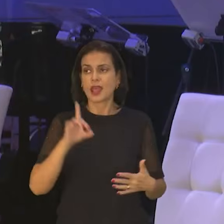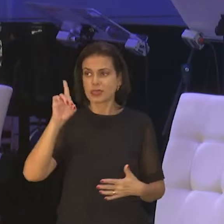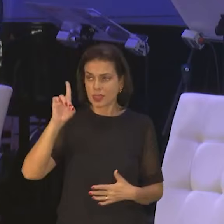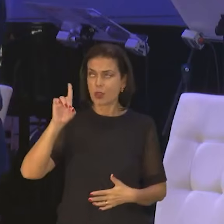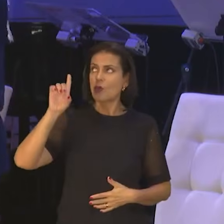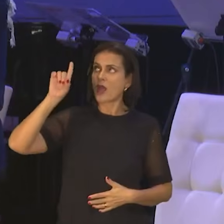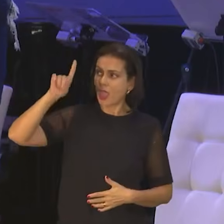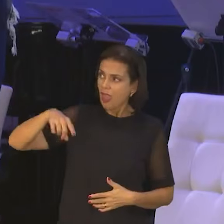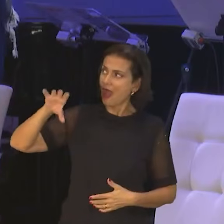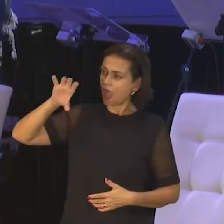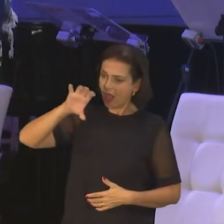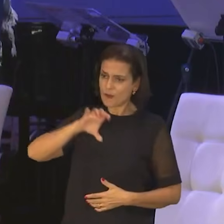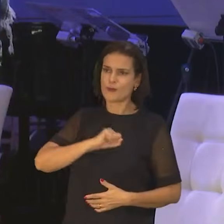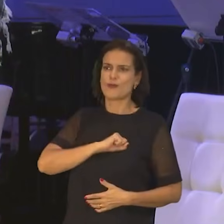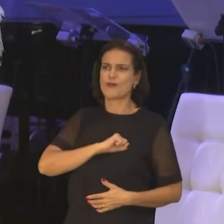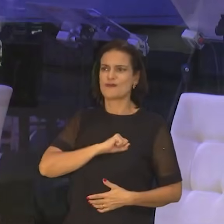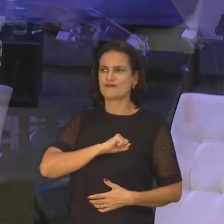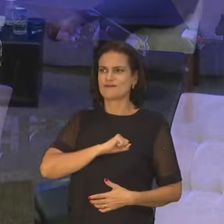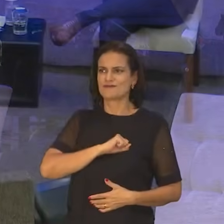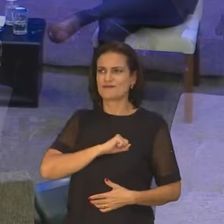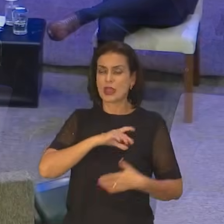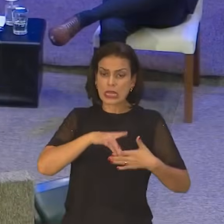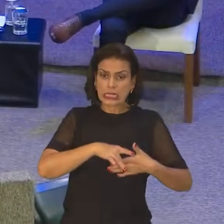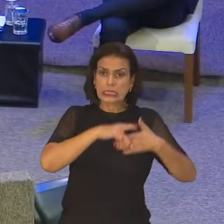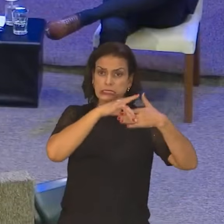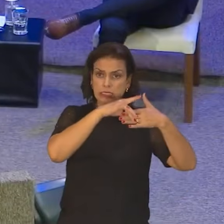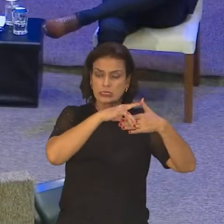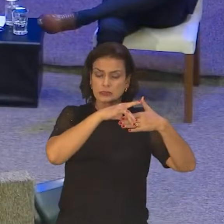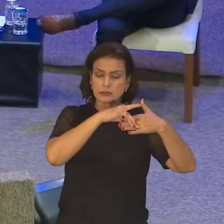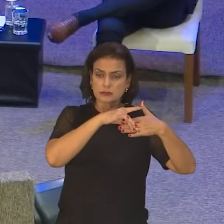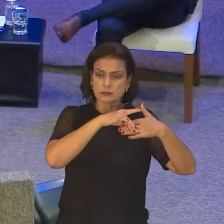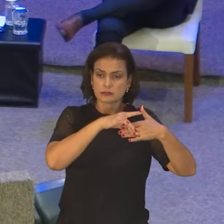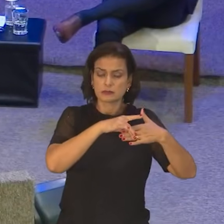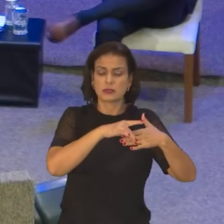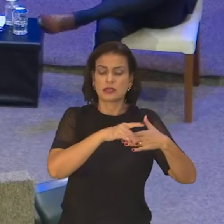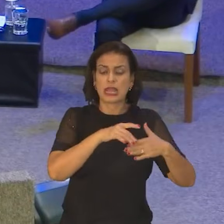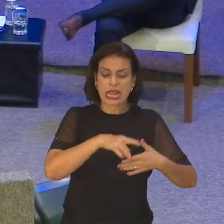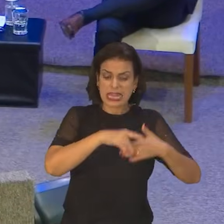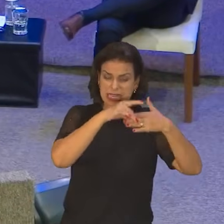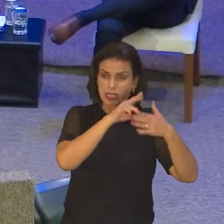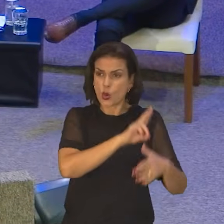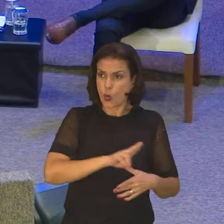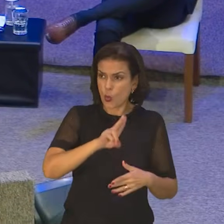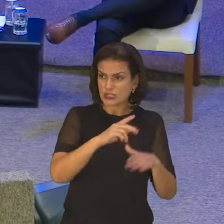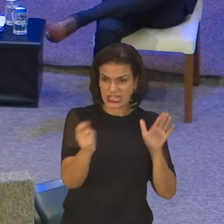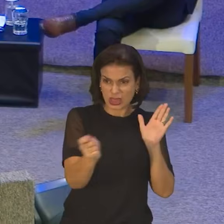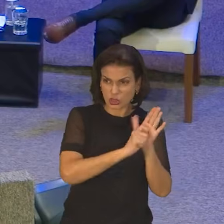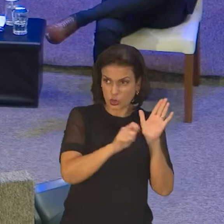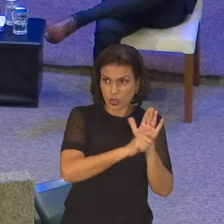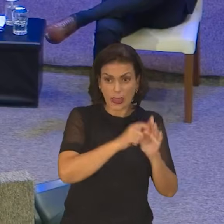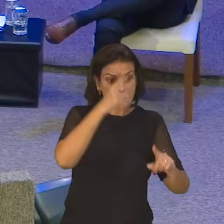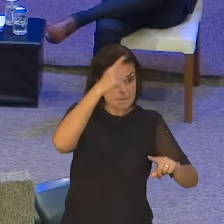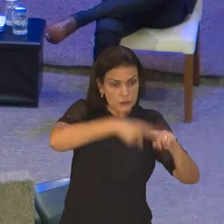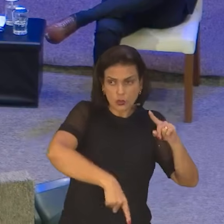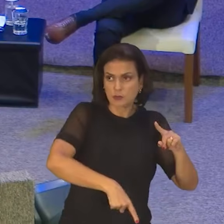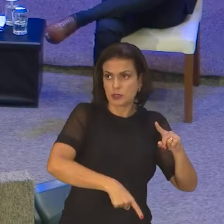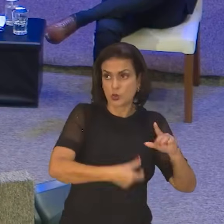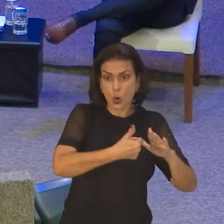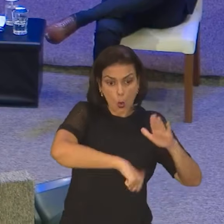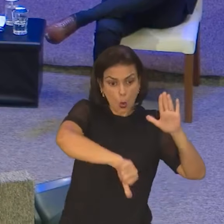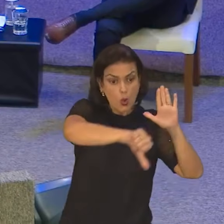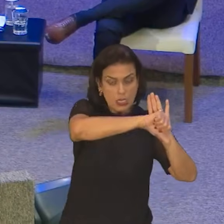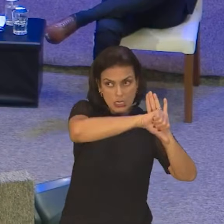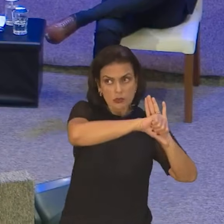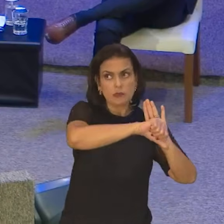Quando a liderança das Farc perceberam que um líder está consumindo drogas, isso é proibido. No mundo de crime tem sua